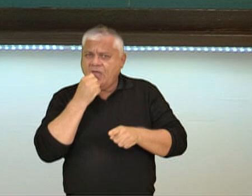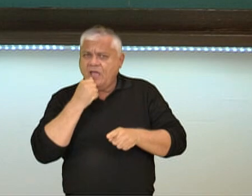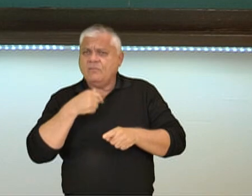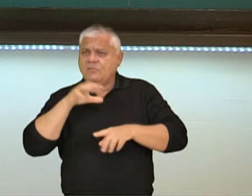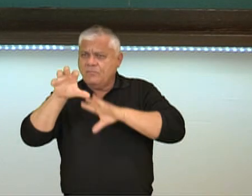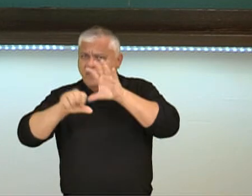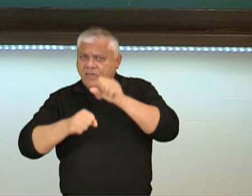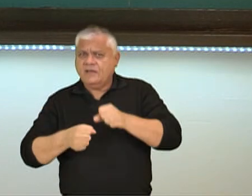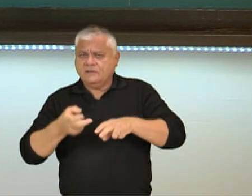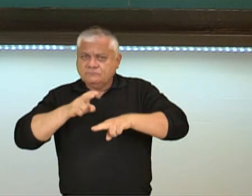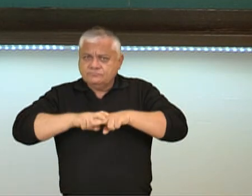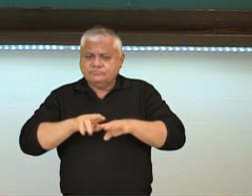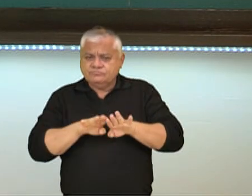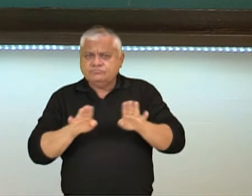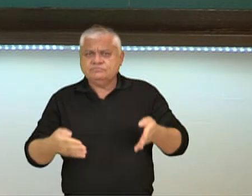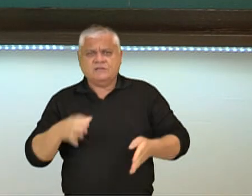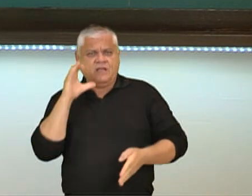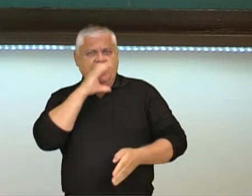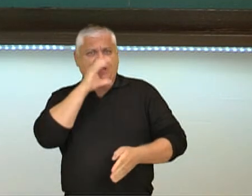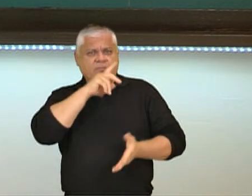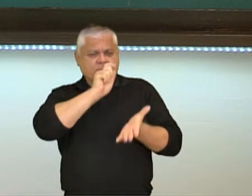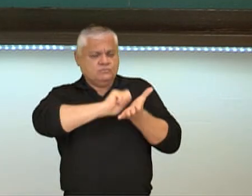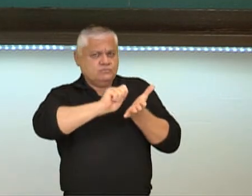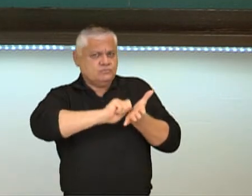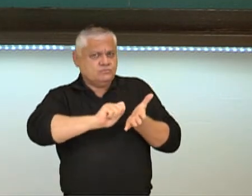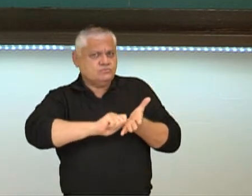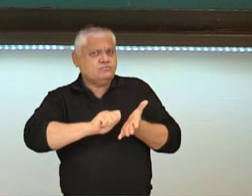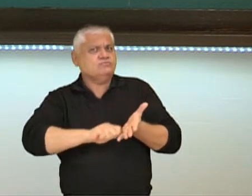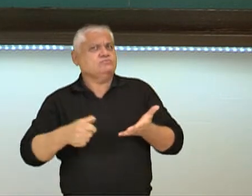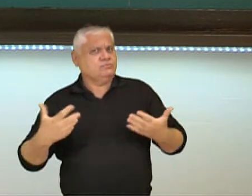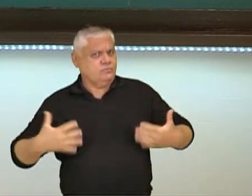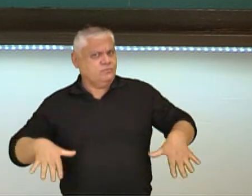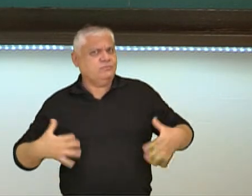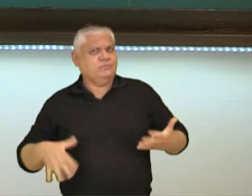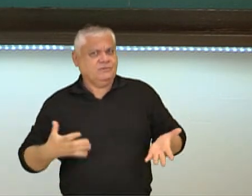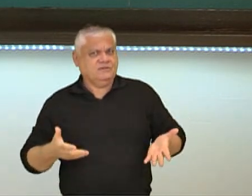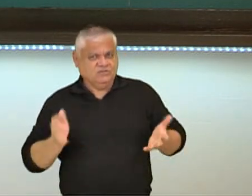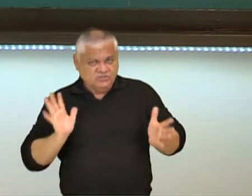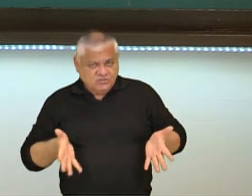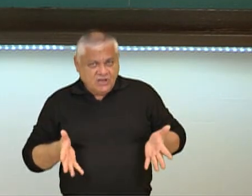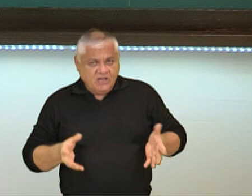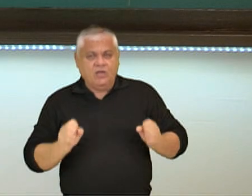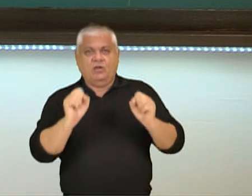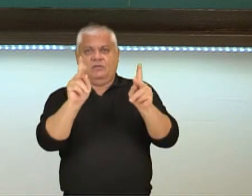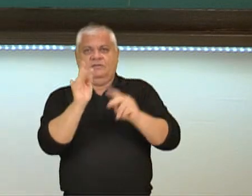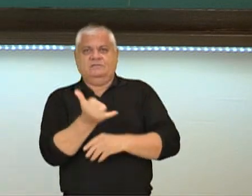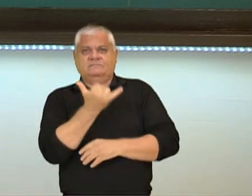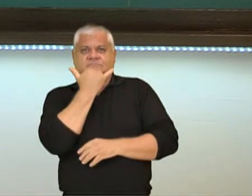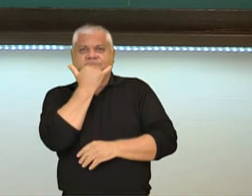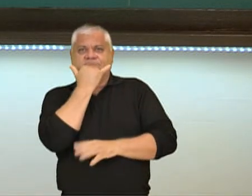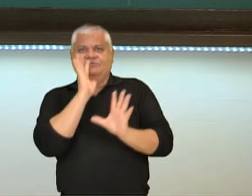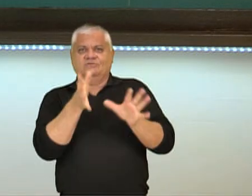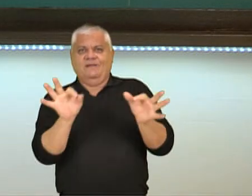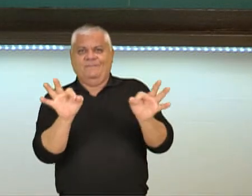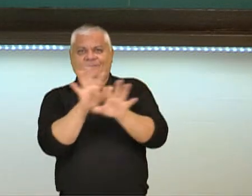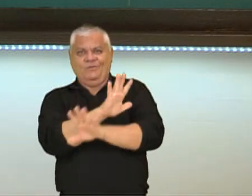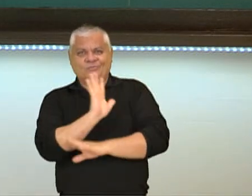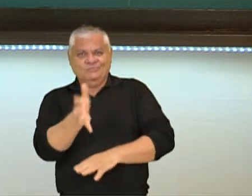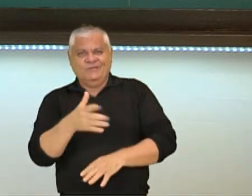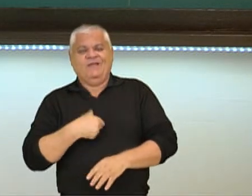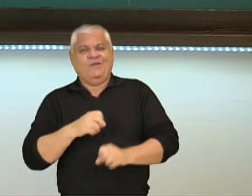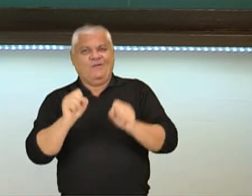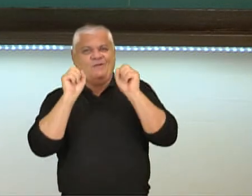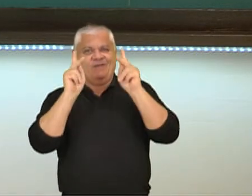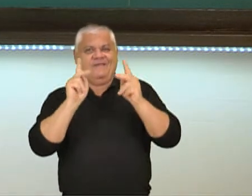lá, rapidinho, para anotar. Poxa, já tá aí, desculpa, sempre tá com você, né? Que